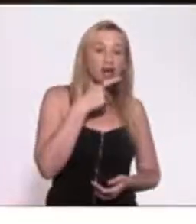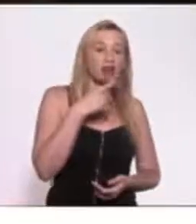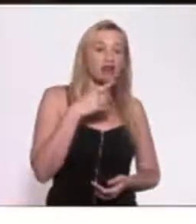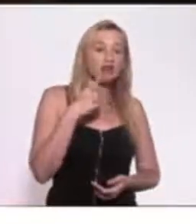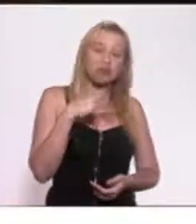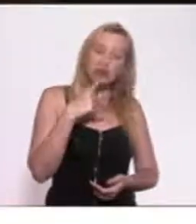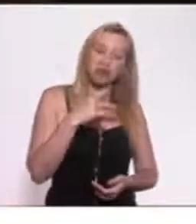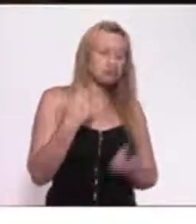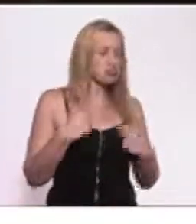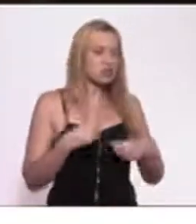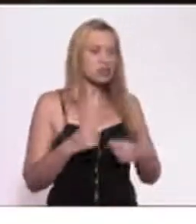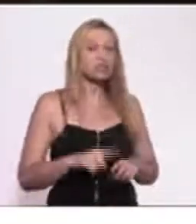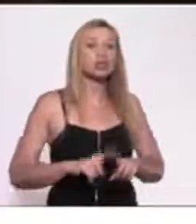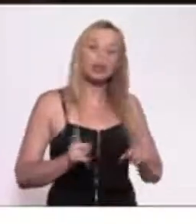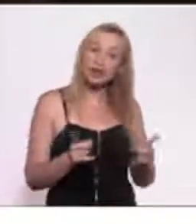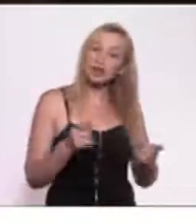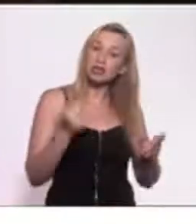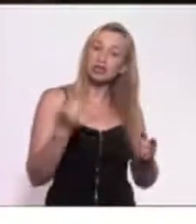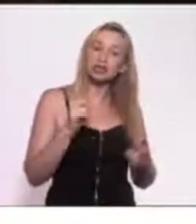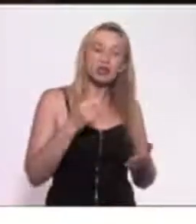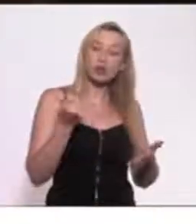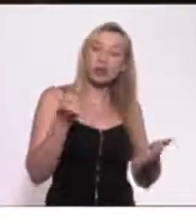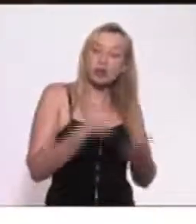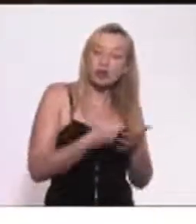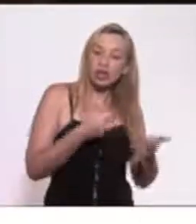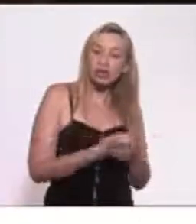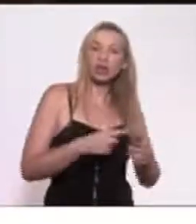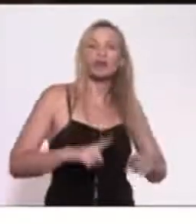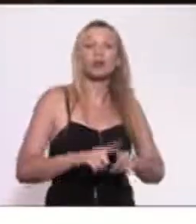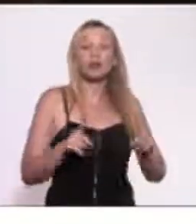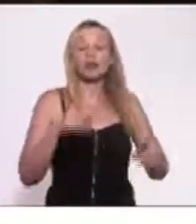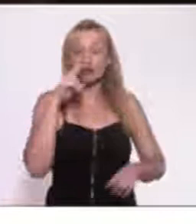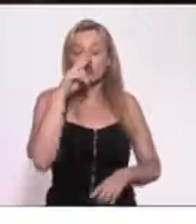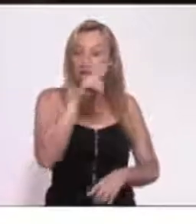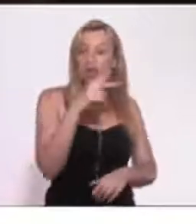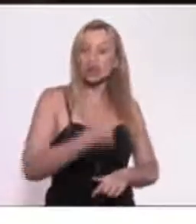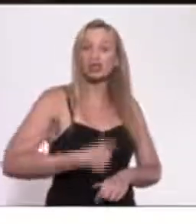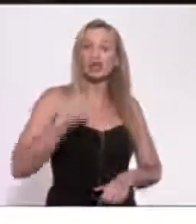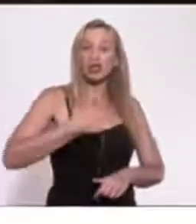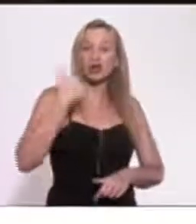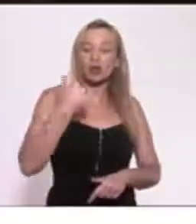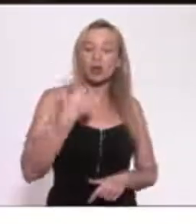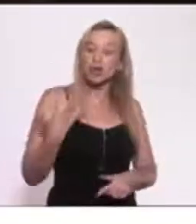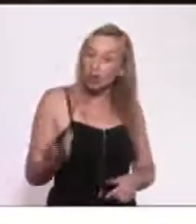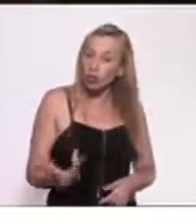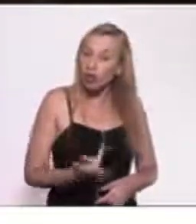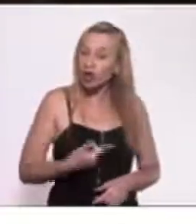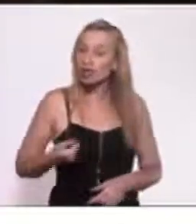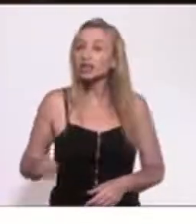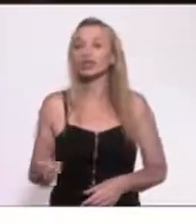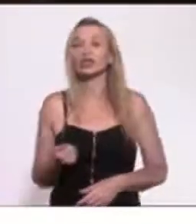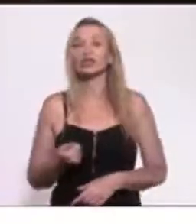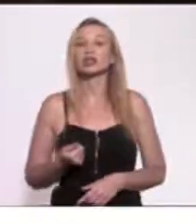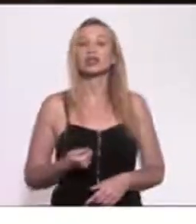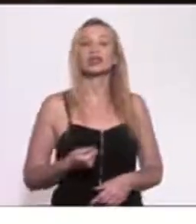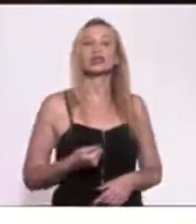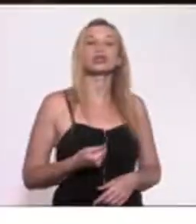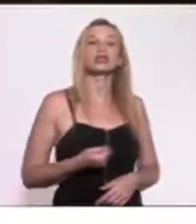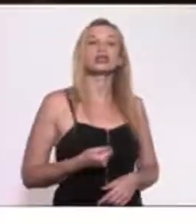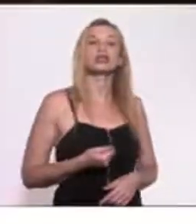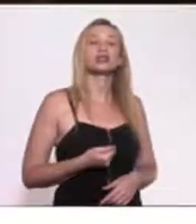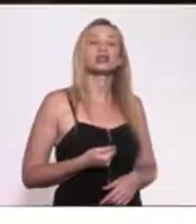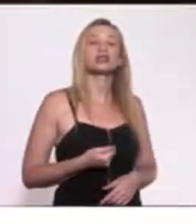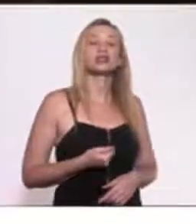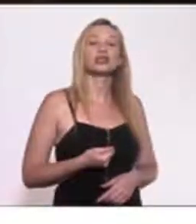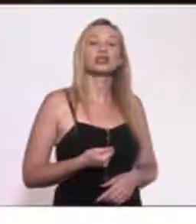Mas mesmo não sendo obrigatório, fortalece e melhora as condições de desequilíbrio